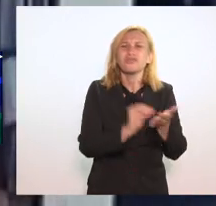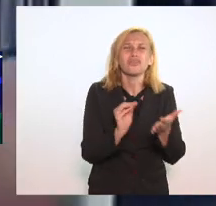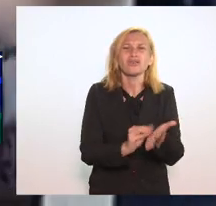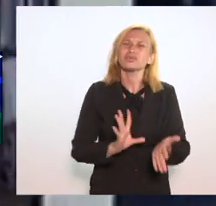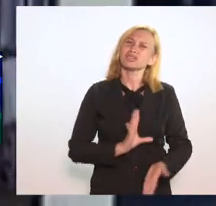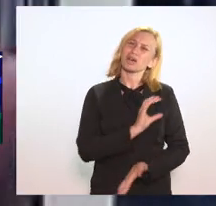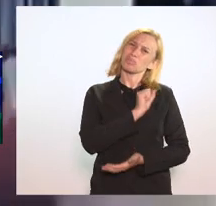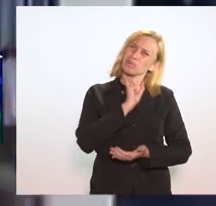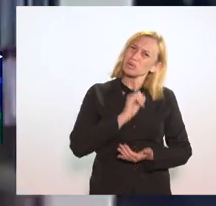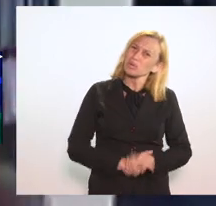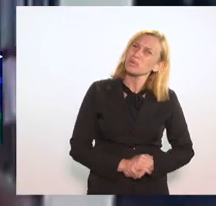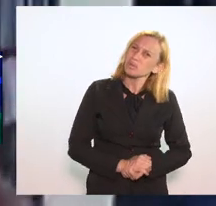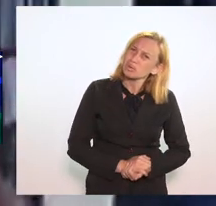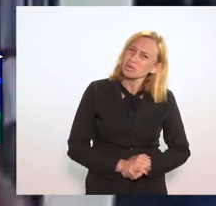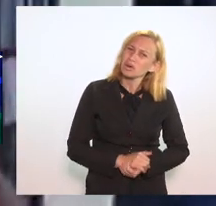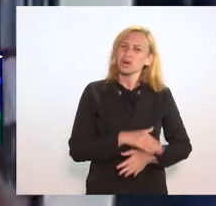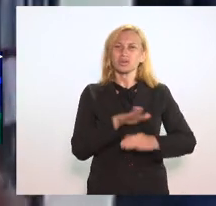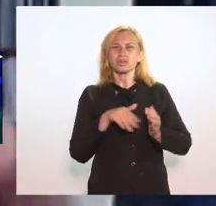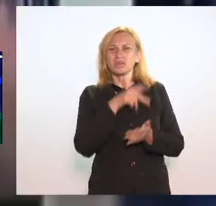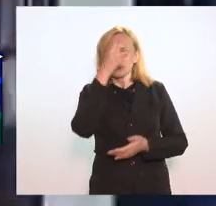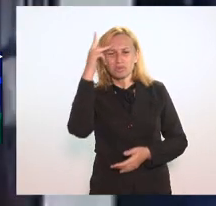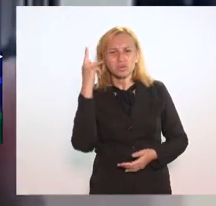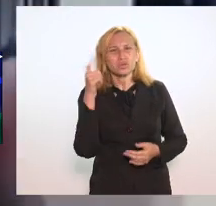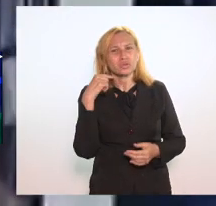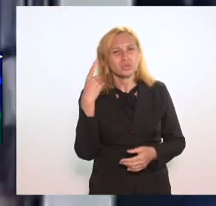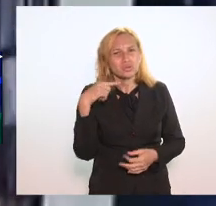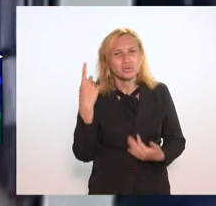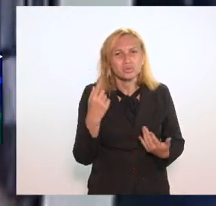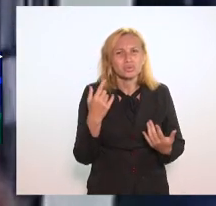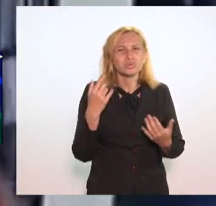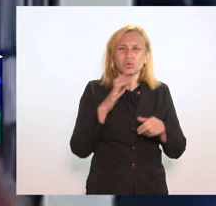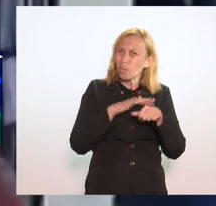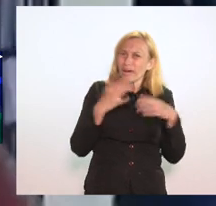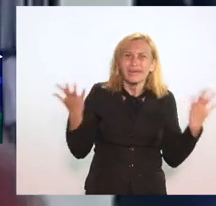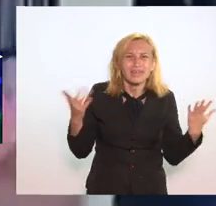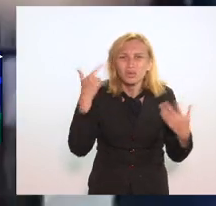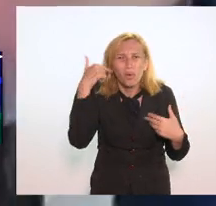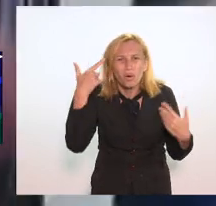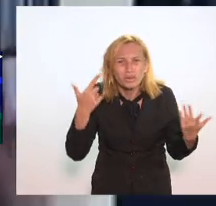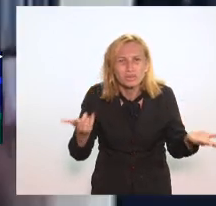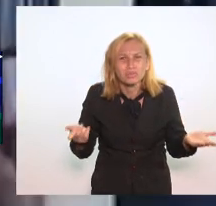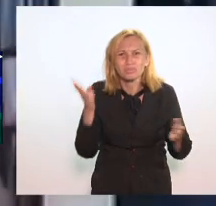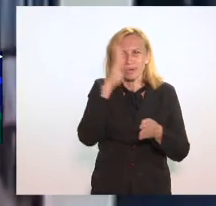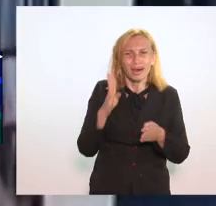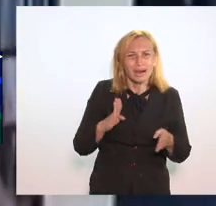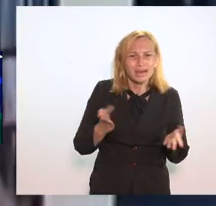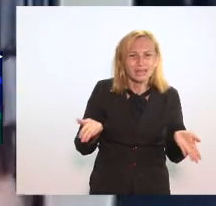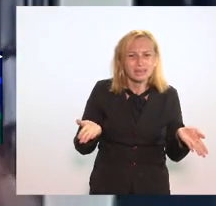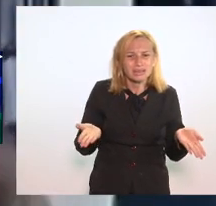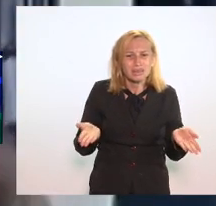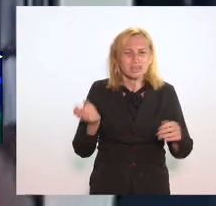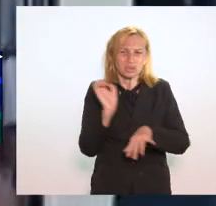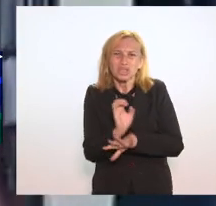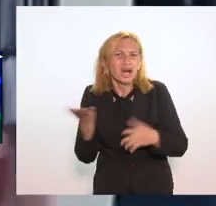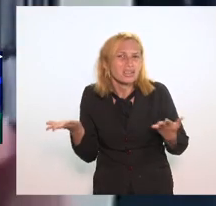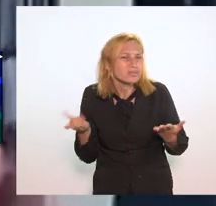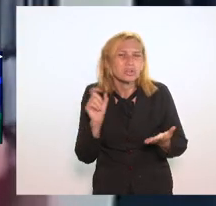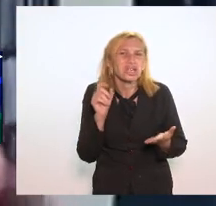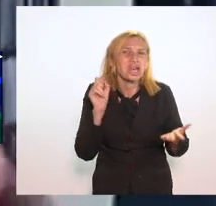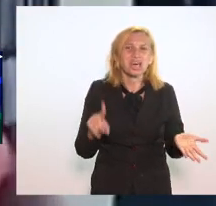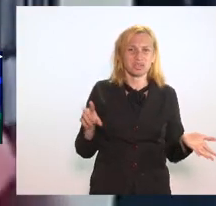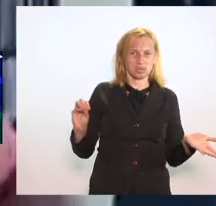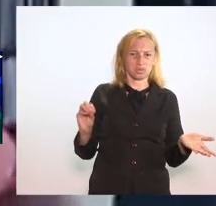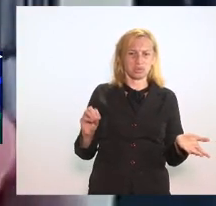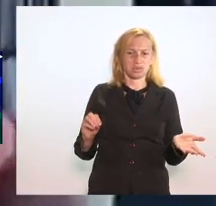ou seja todo mundo anestesiado magnetizado esse país nesse estado que que é isso